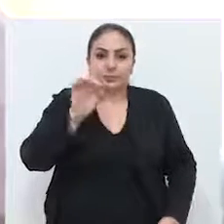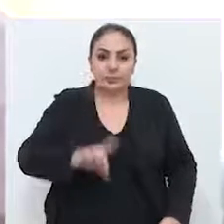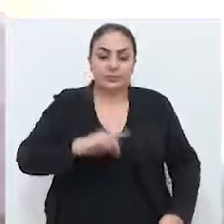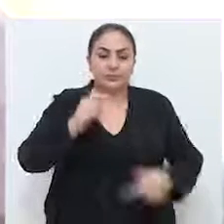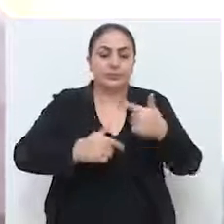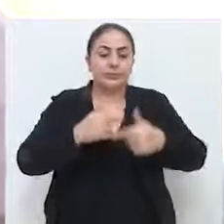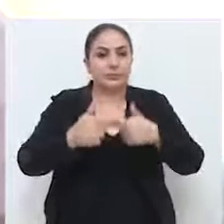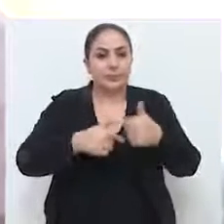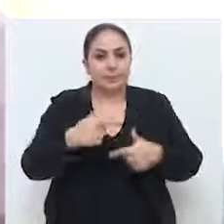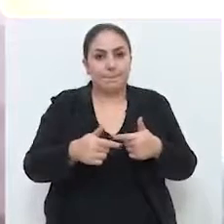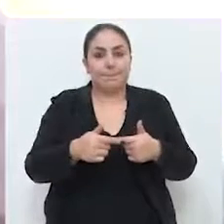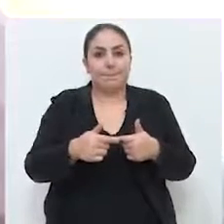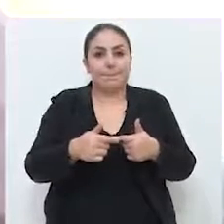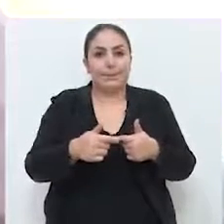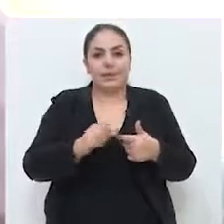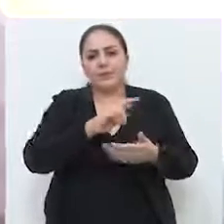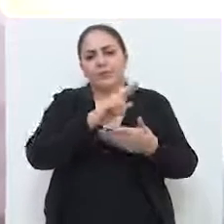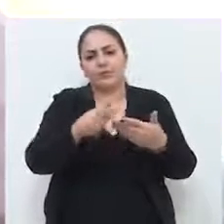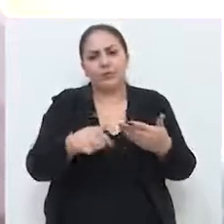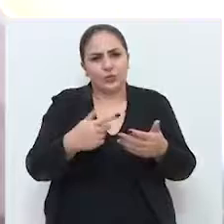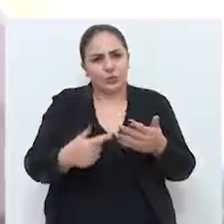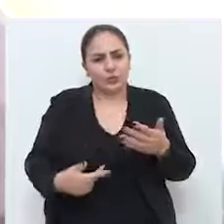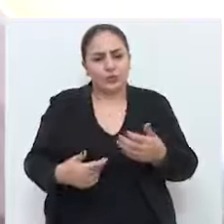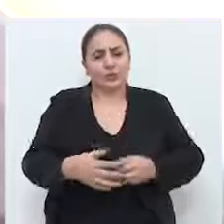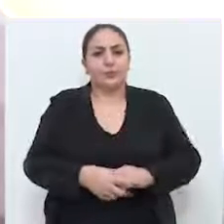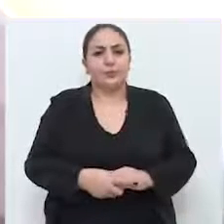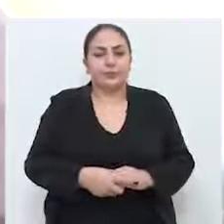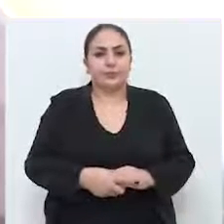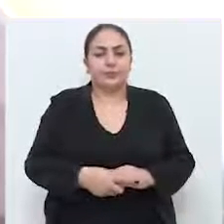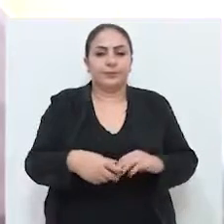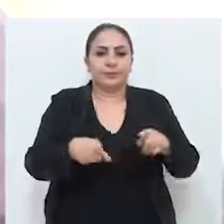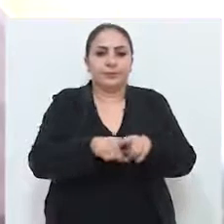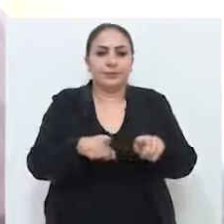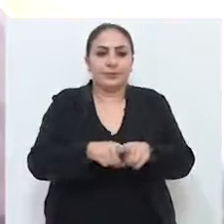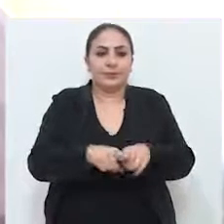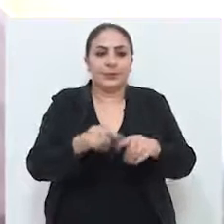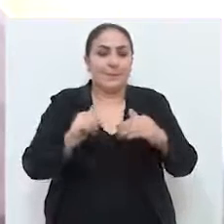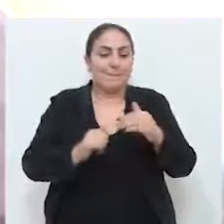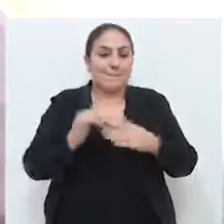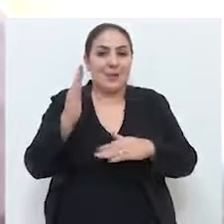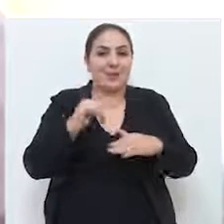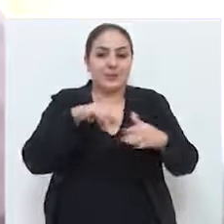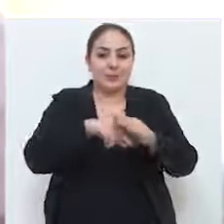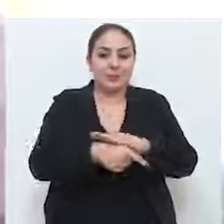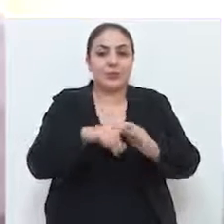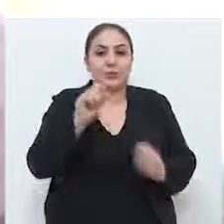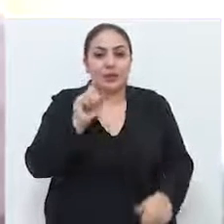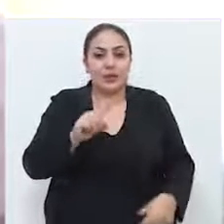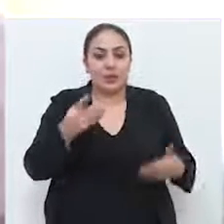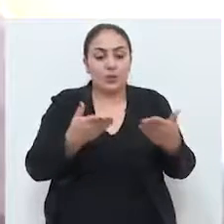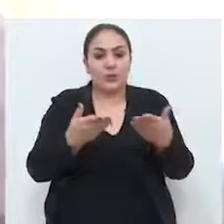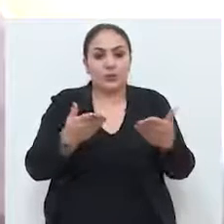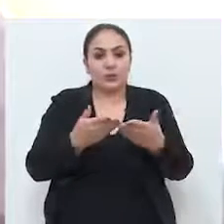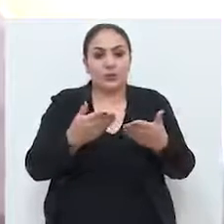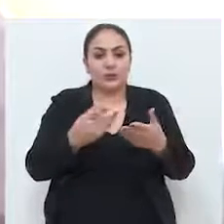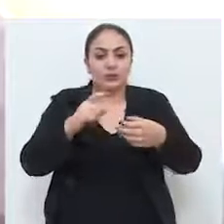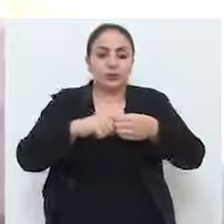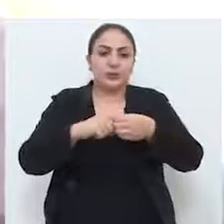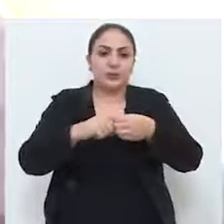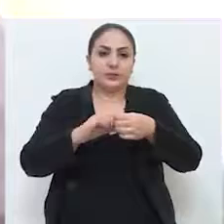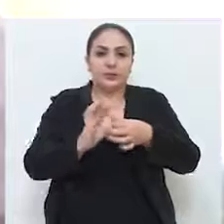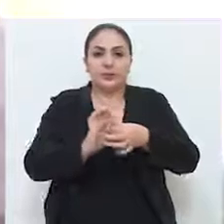direitos trabalhistas, entre outros. Então, e o mais aprofundado que seria hoje